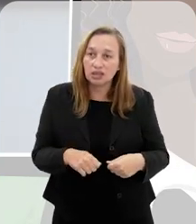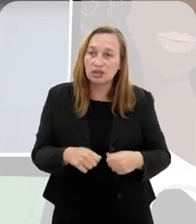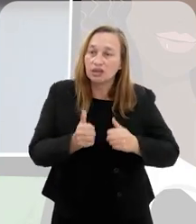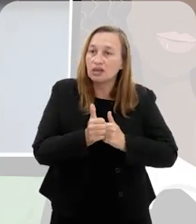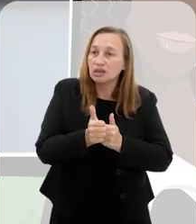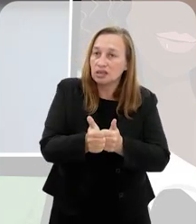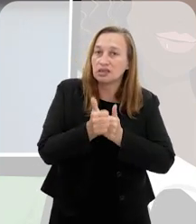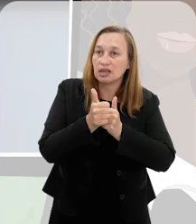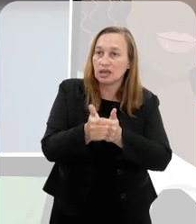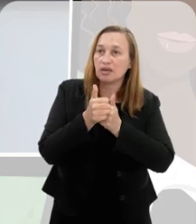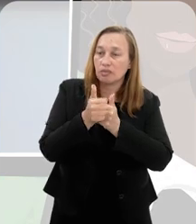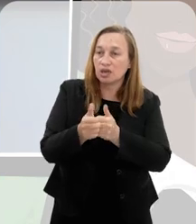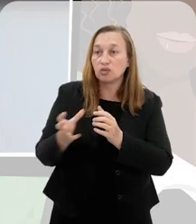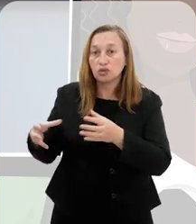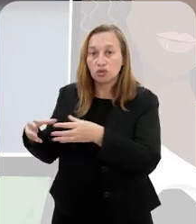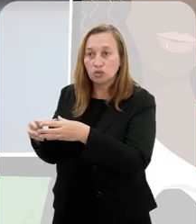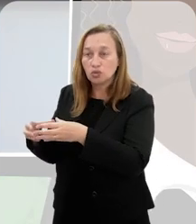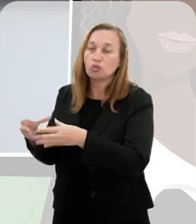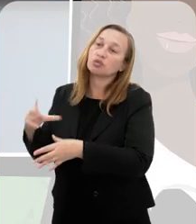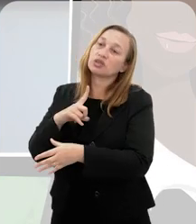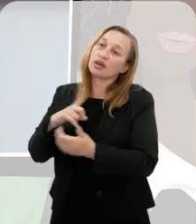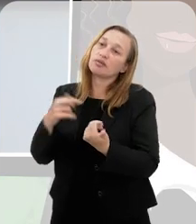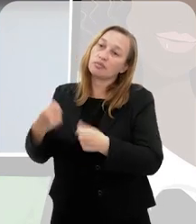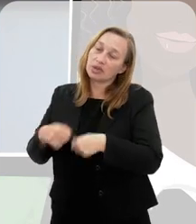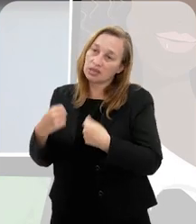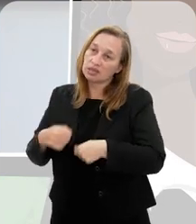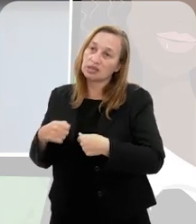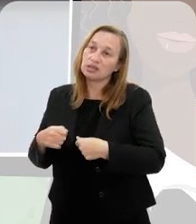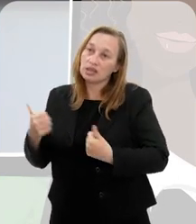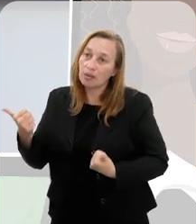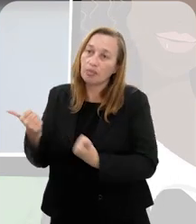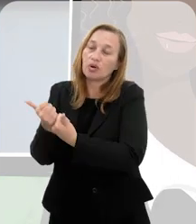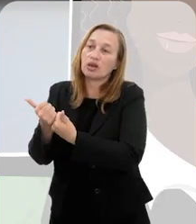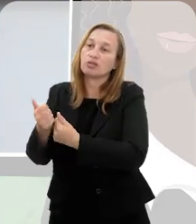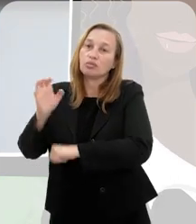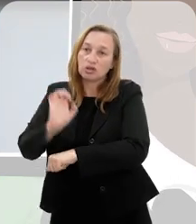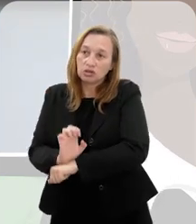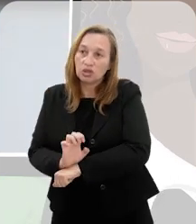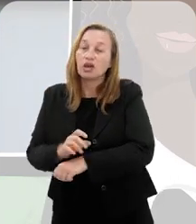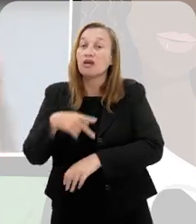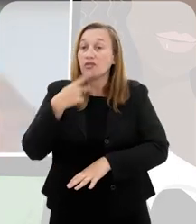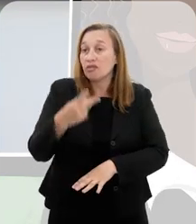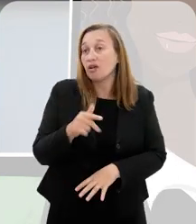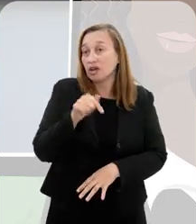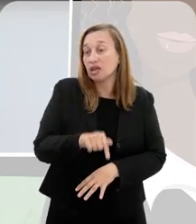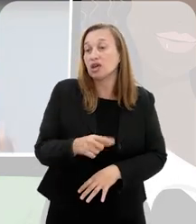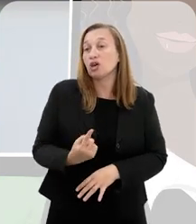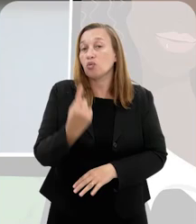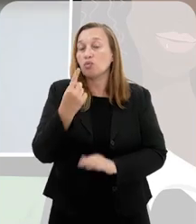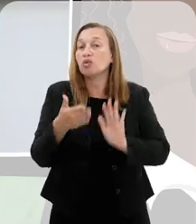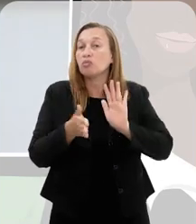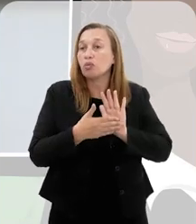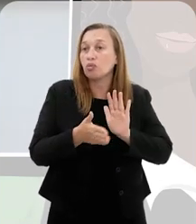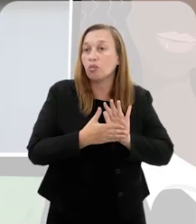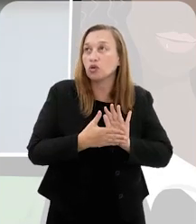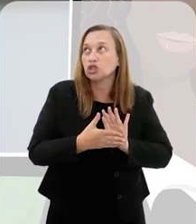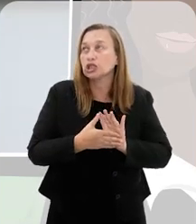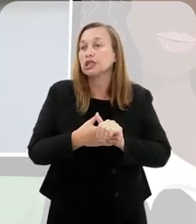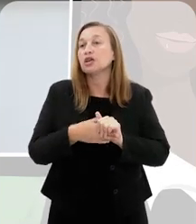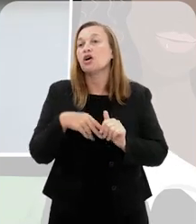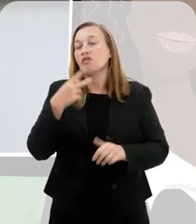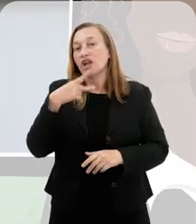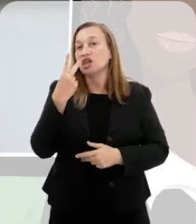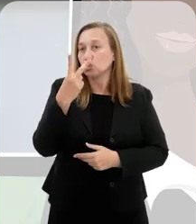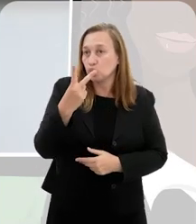nas necessidades que esses segmentos populacionais têm e que precisam ser acolhidos pelo Estado. Cito aqui uma das